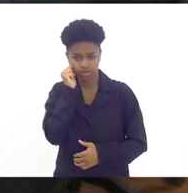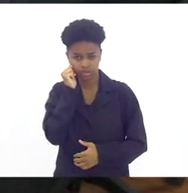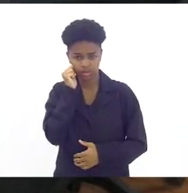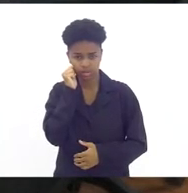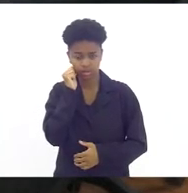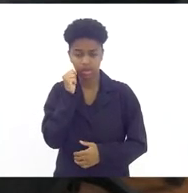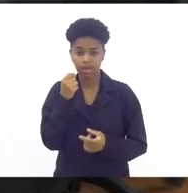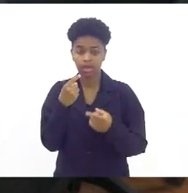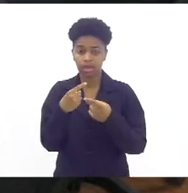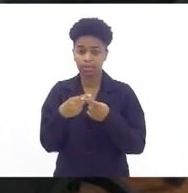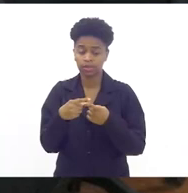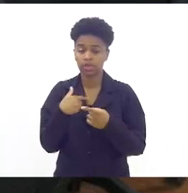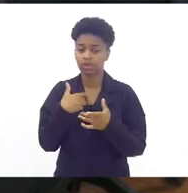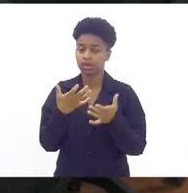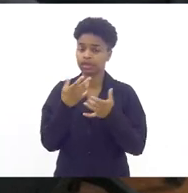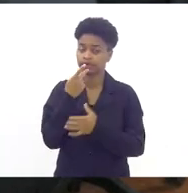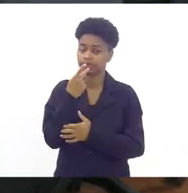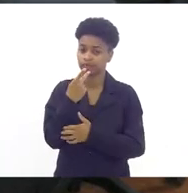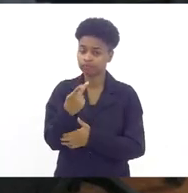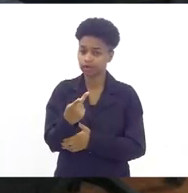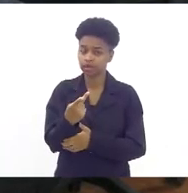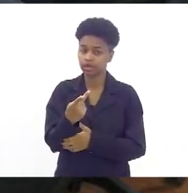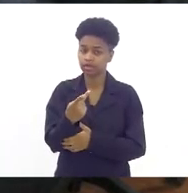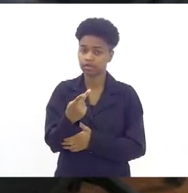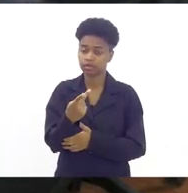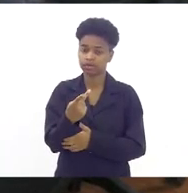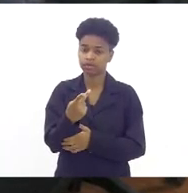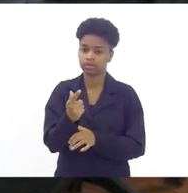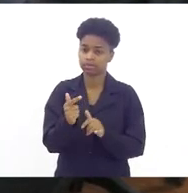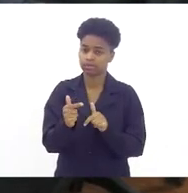destacar a iniciativa